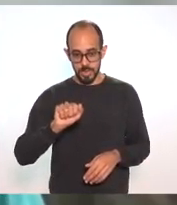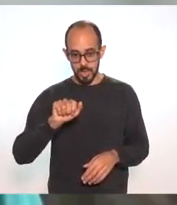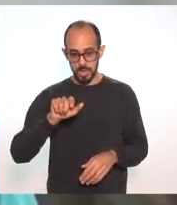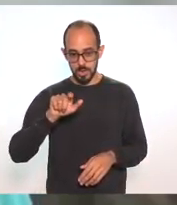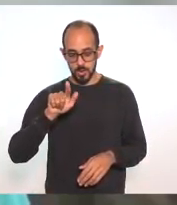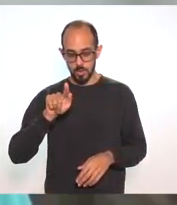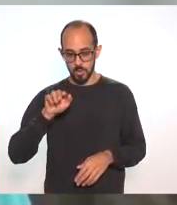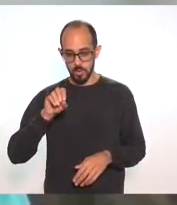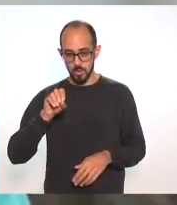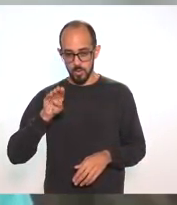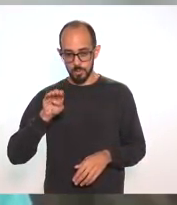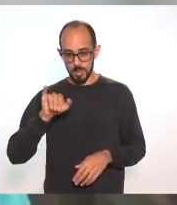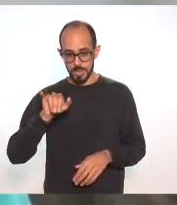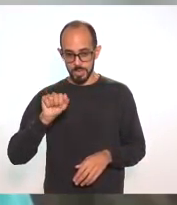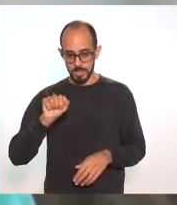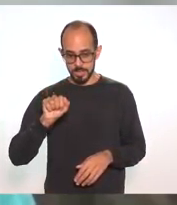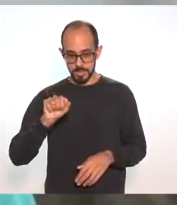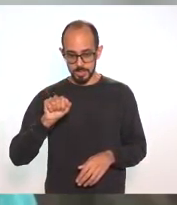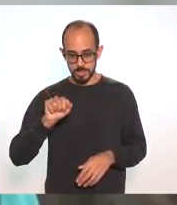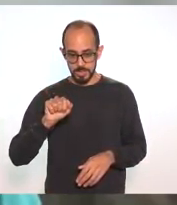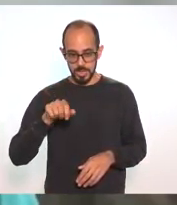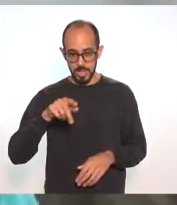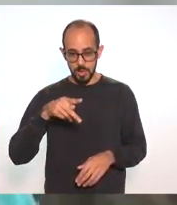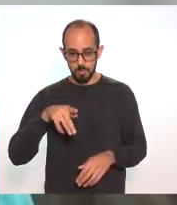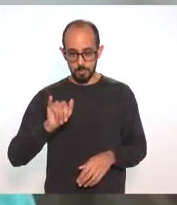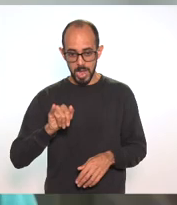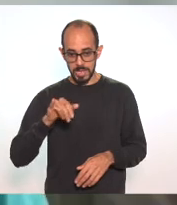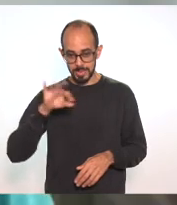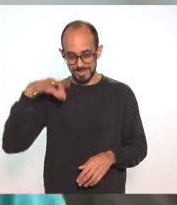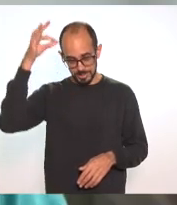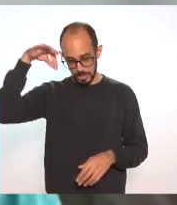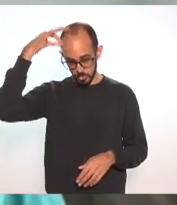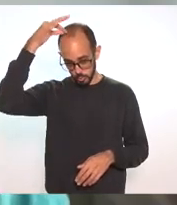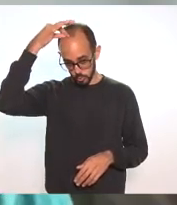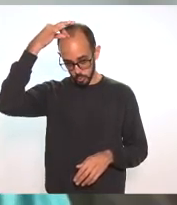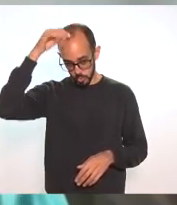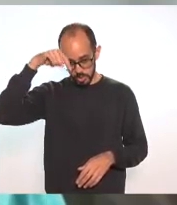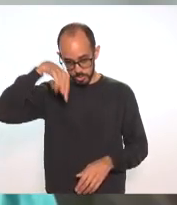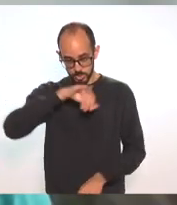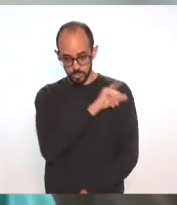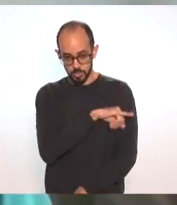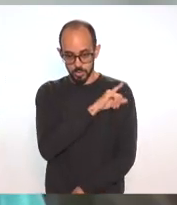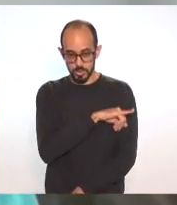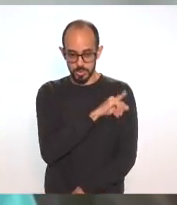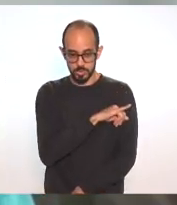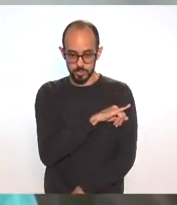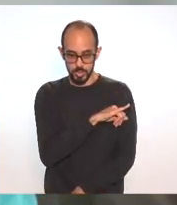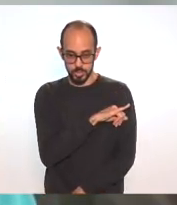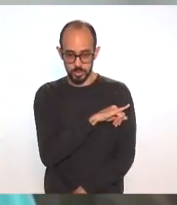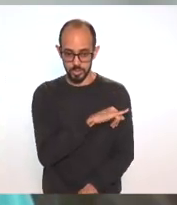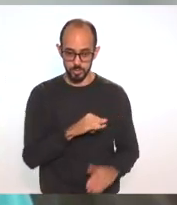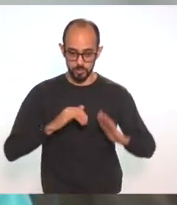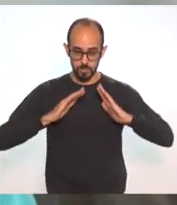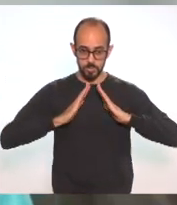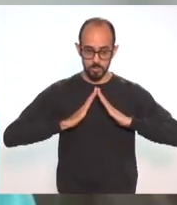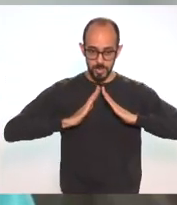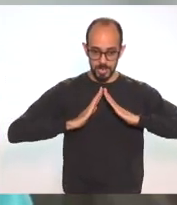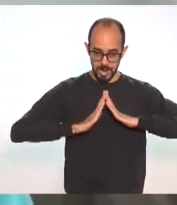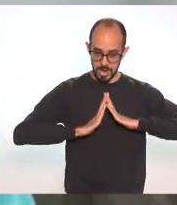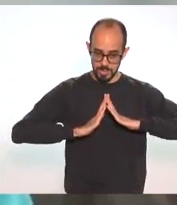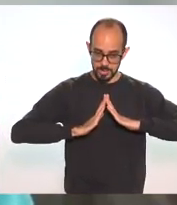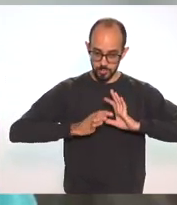importante pai de santo do Estado do Rio de Janeiro, com a sua casa sediada, sua